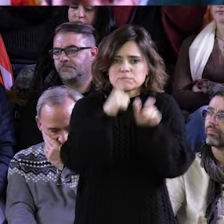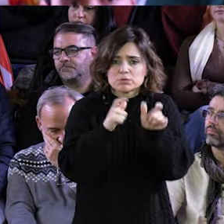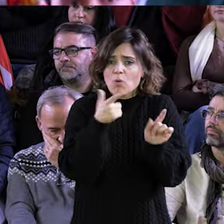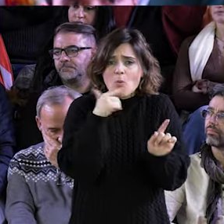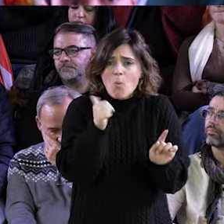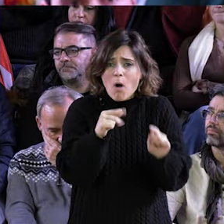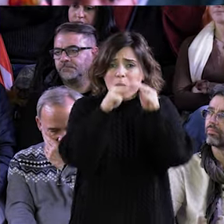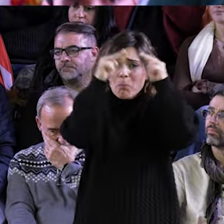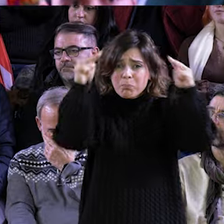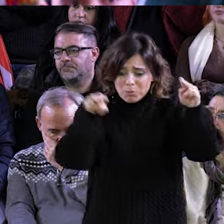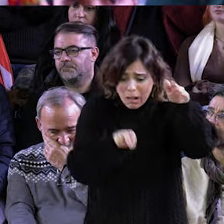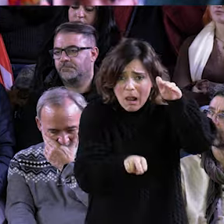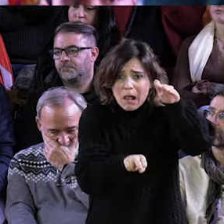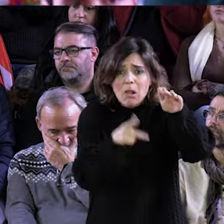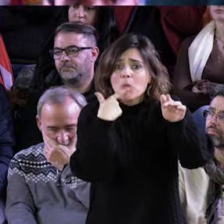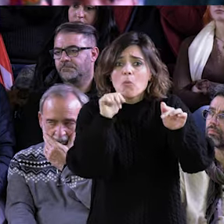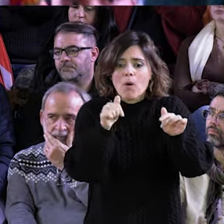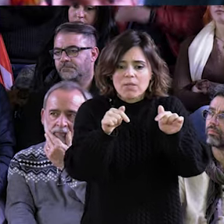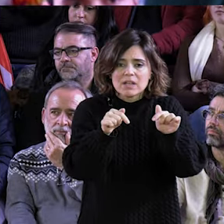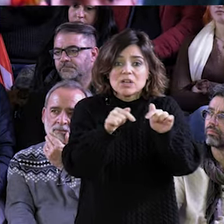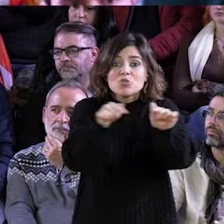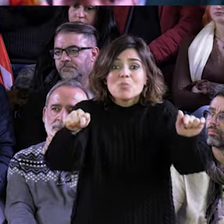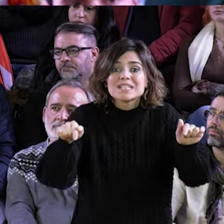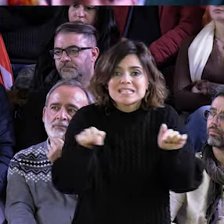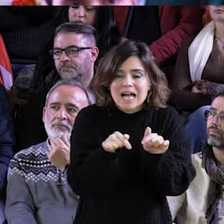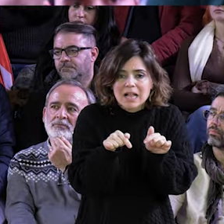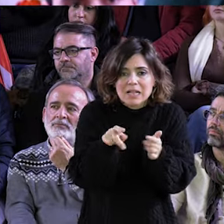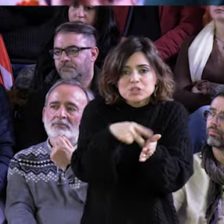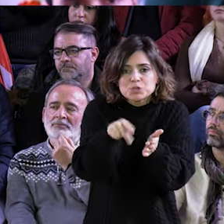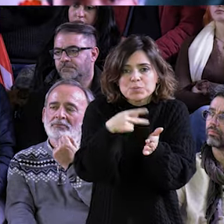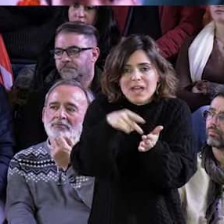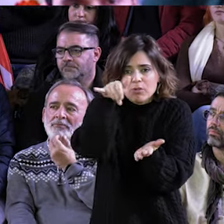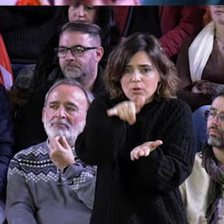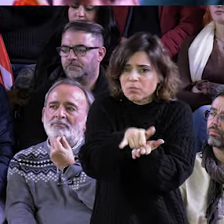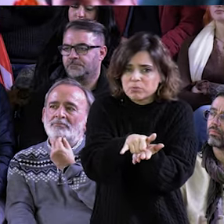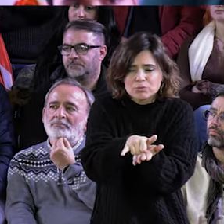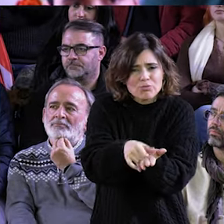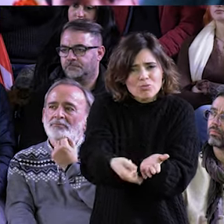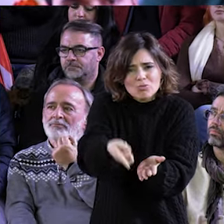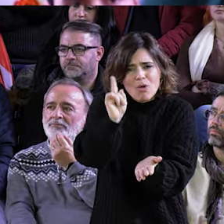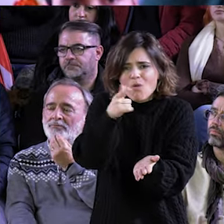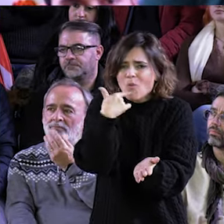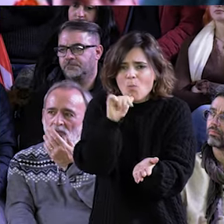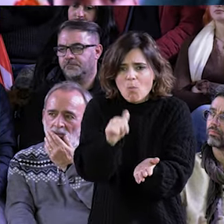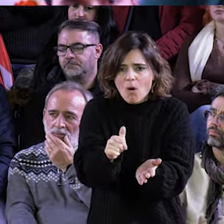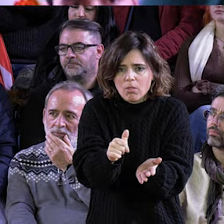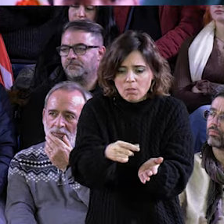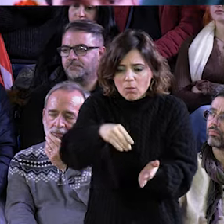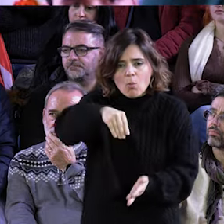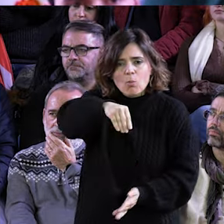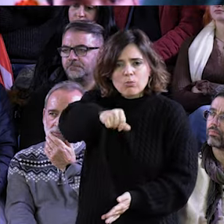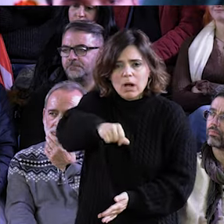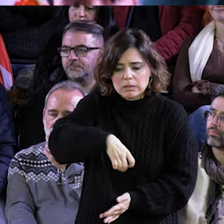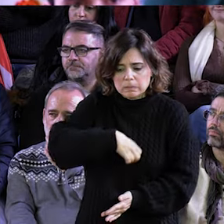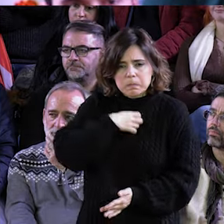de um viaduto, não pode ser na sala de espera do aeroporto. E não pode também ser um lugar de desconforto,